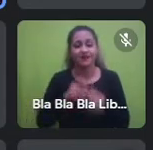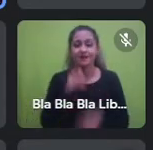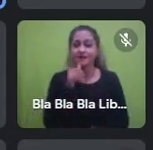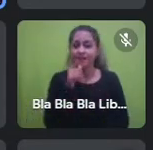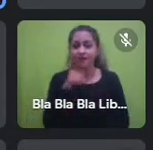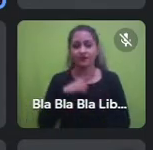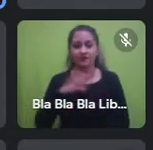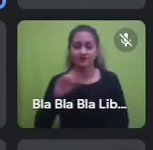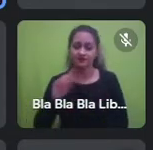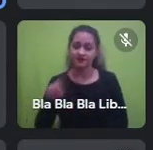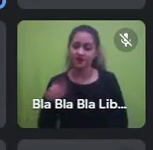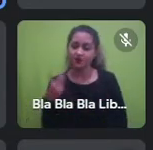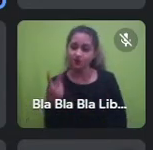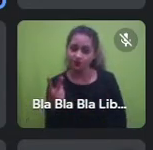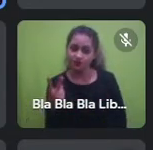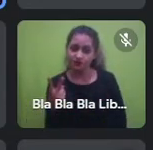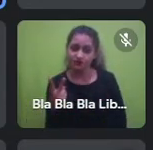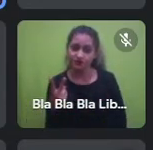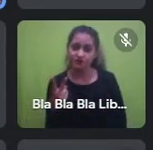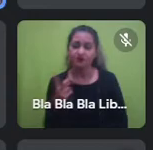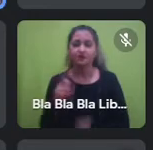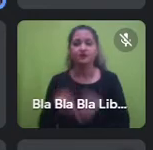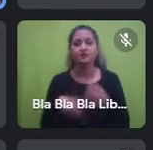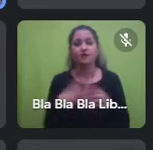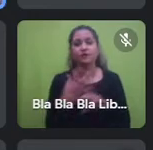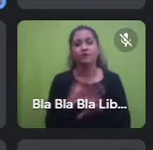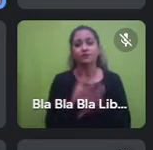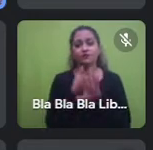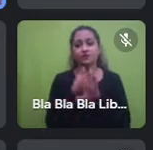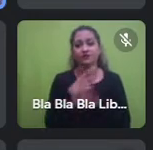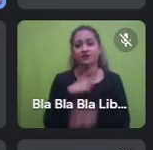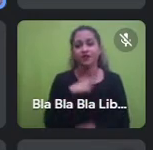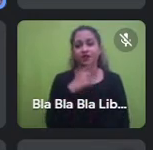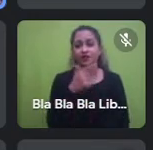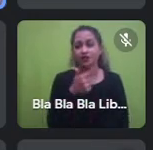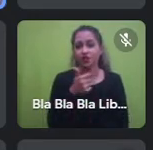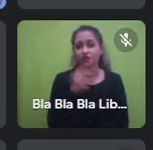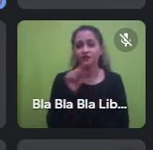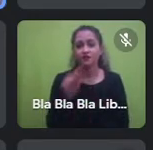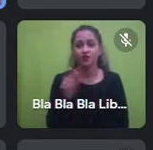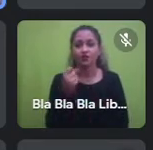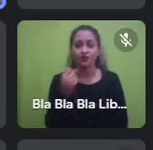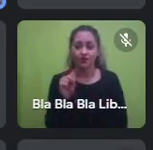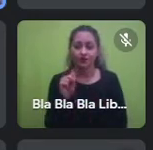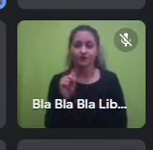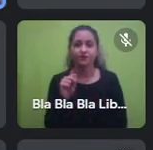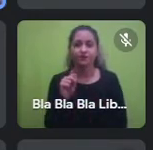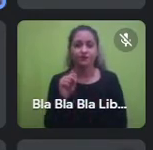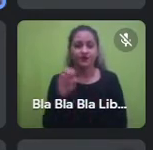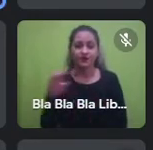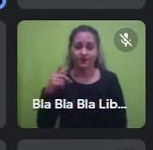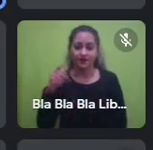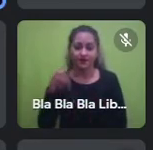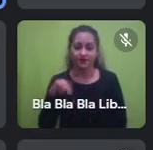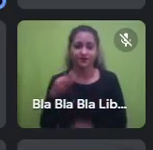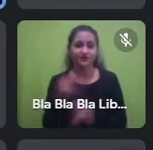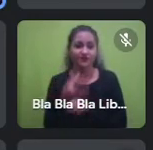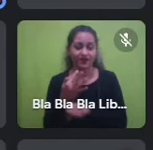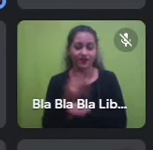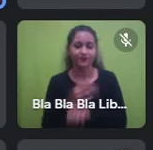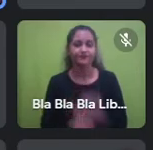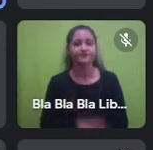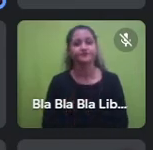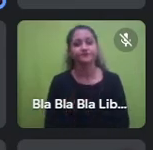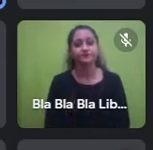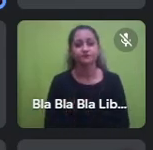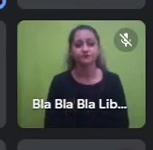0,2 e na musculatura eu tenho 12,8 ppm de ferro. Bora passar adiante, que eu quero